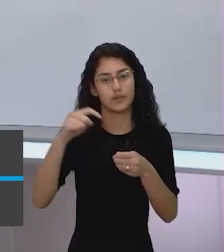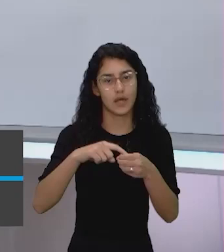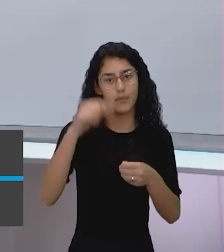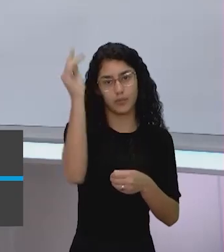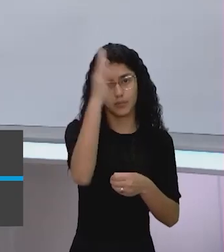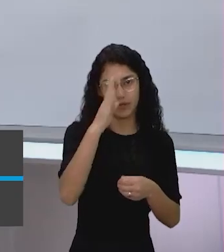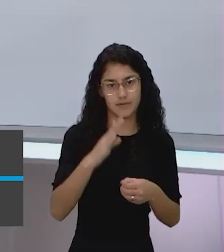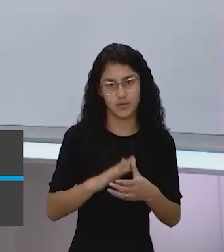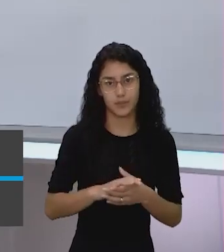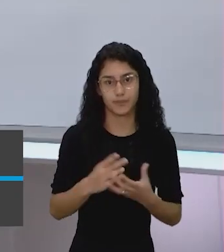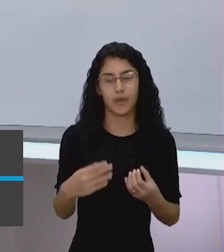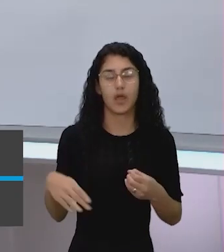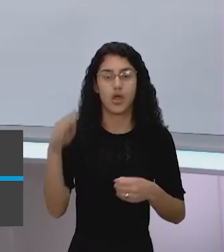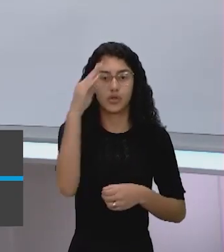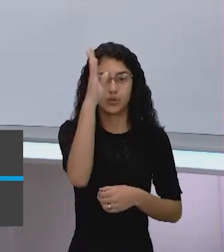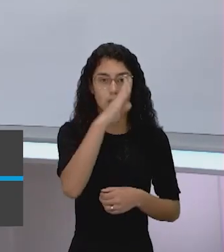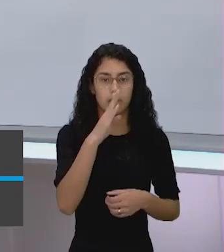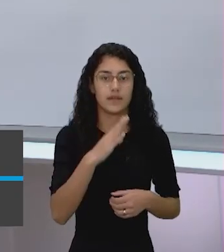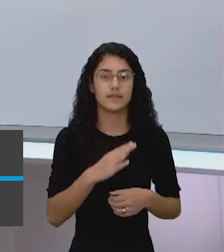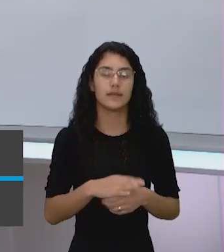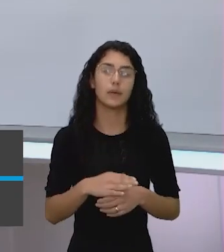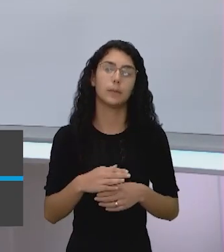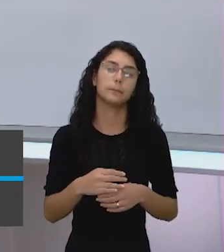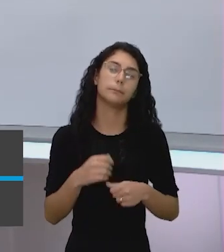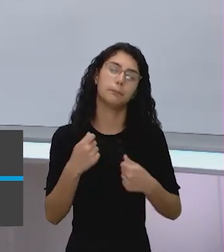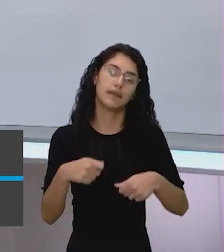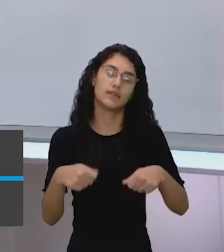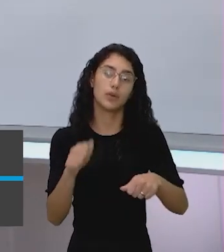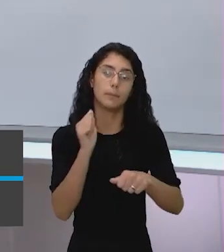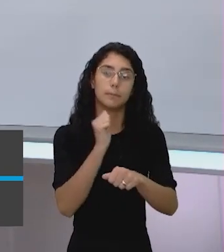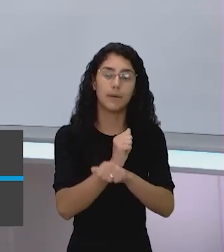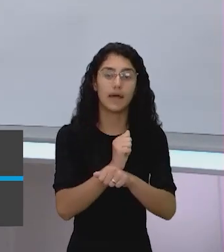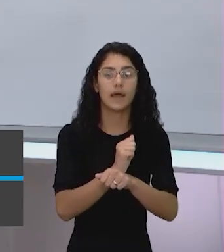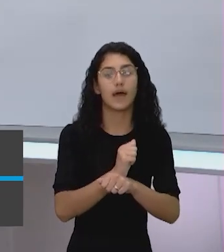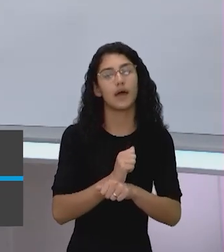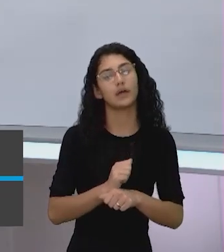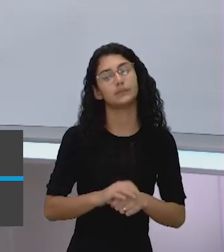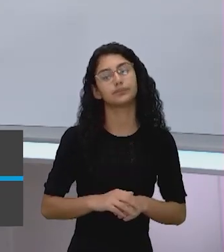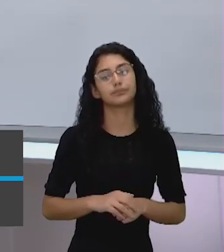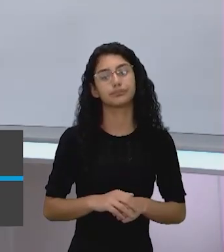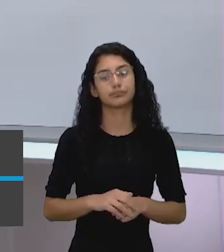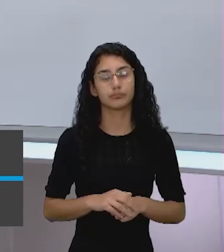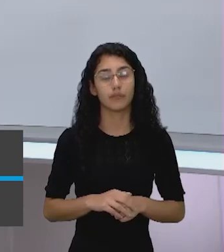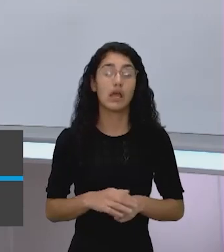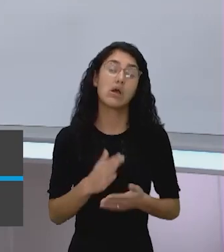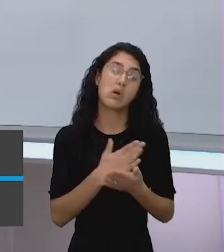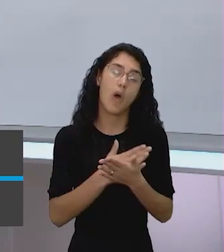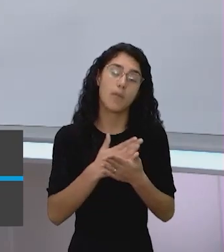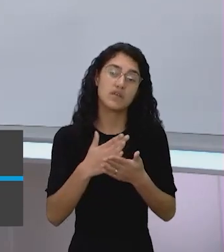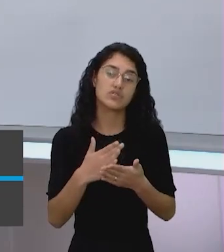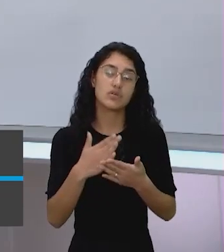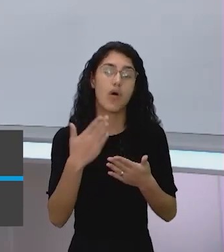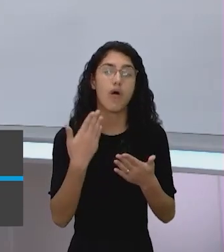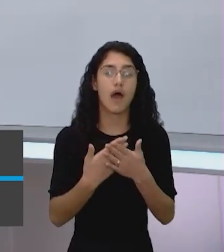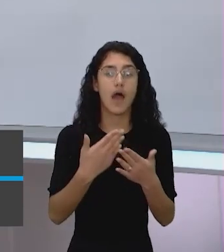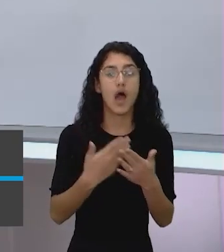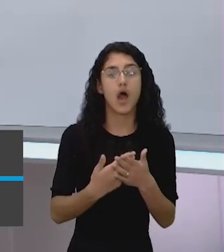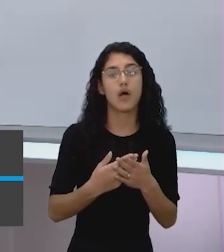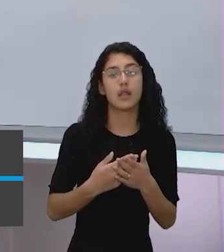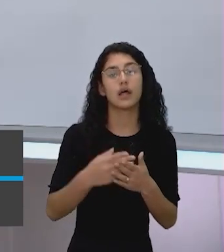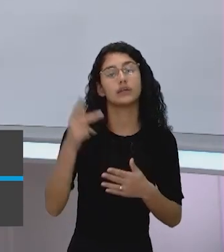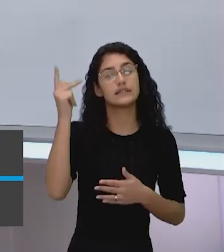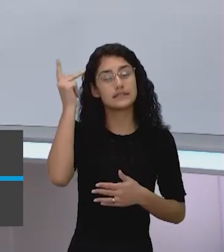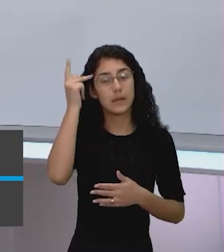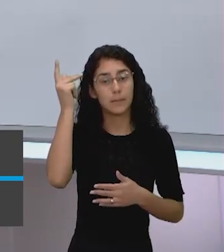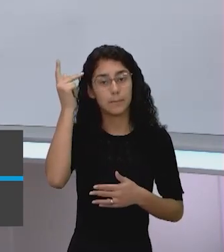dar aula na Federal da Bahia, ele teve que ir para a Universidade de São Paulo, ele começou a dar aula na Faculdade de Arquitetura e Urbanismo e depois ele